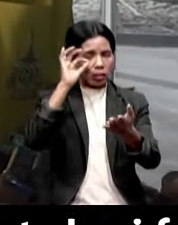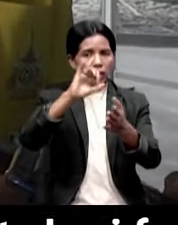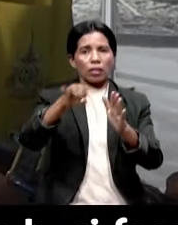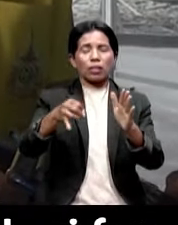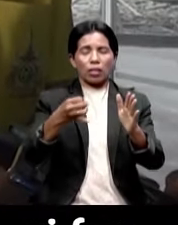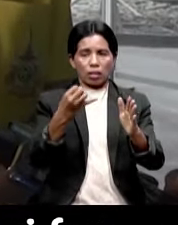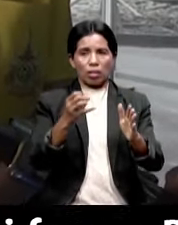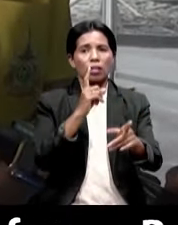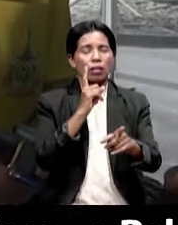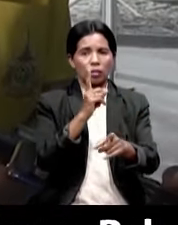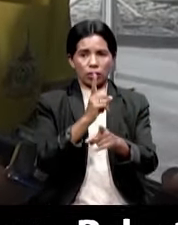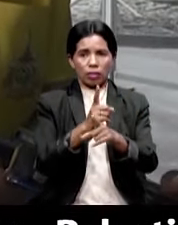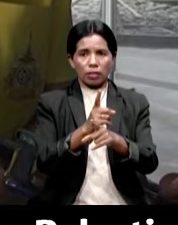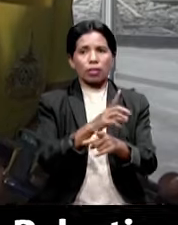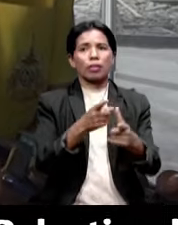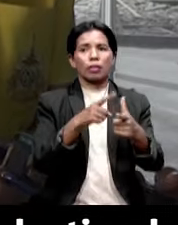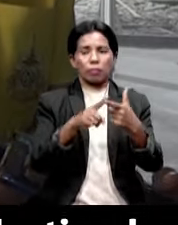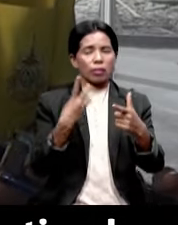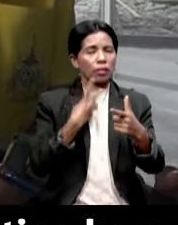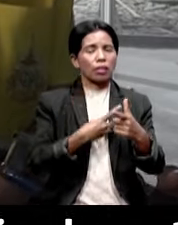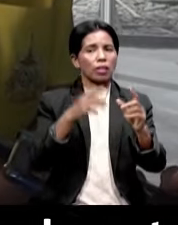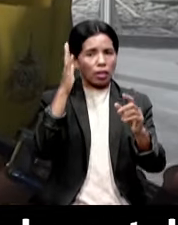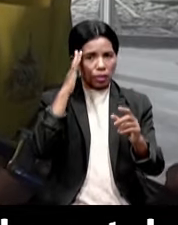da União, e depois de Tatene,